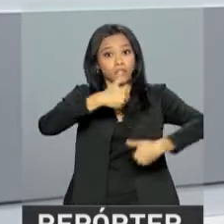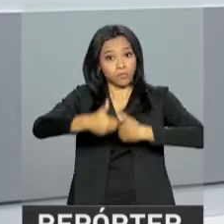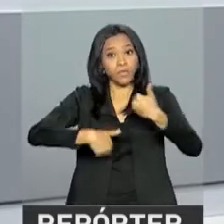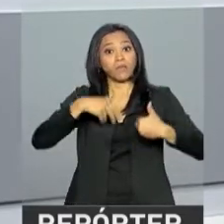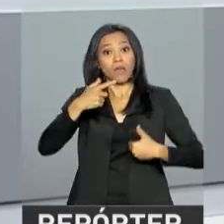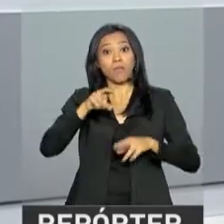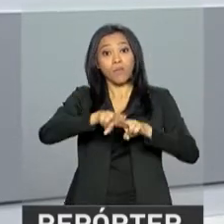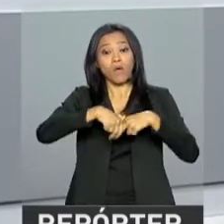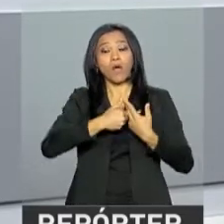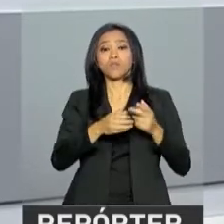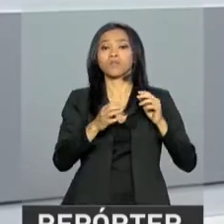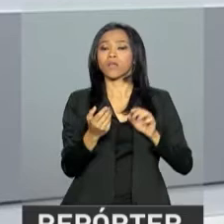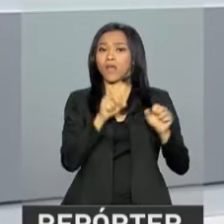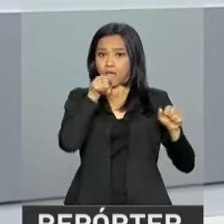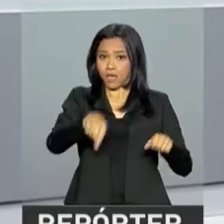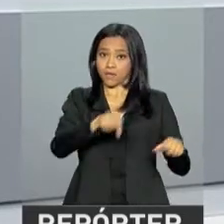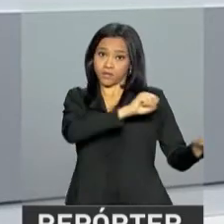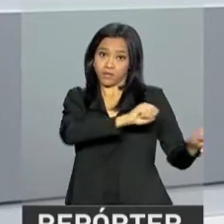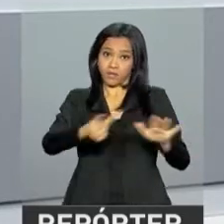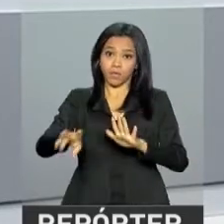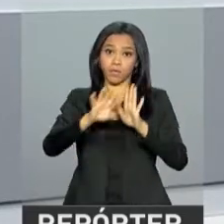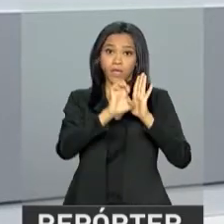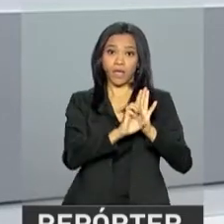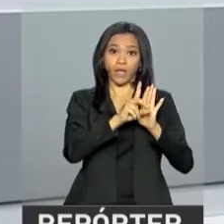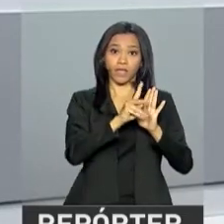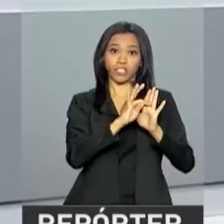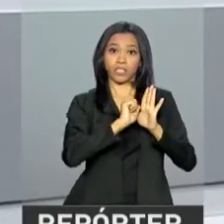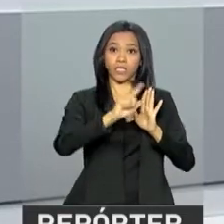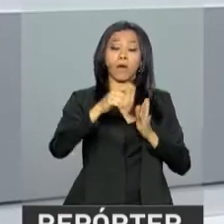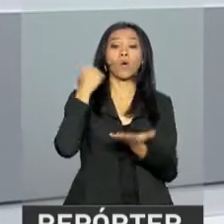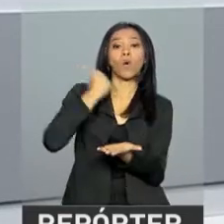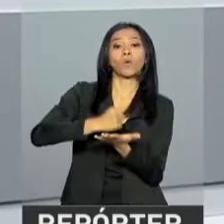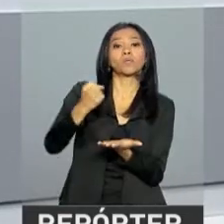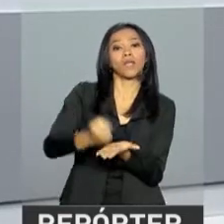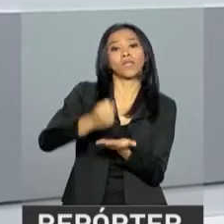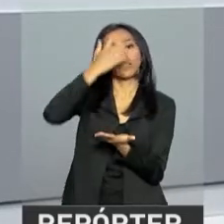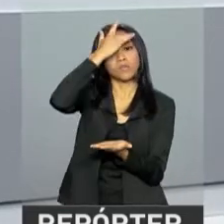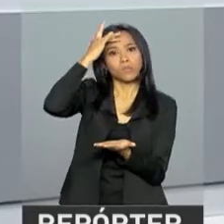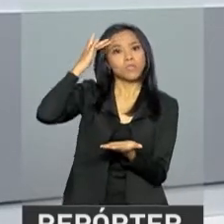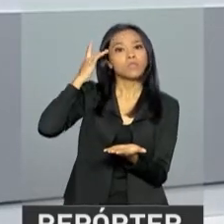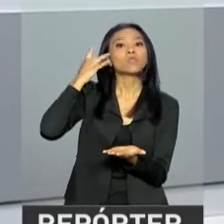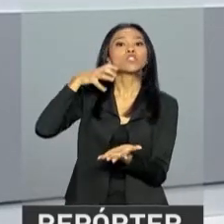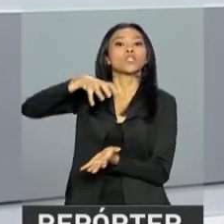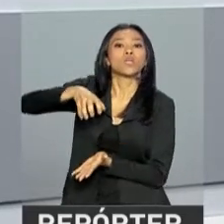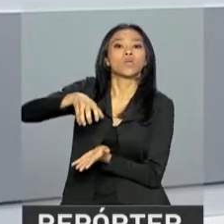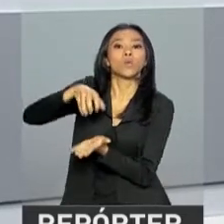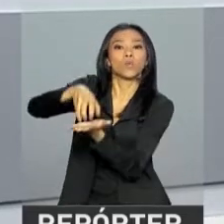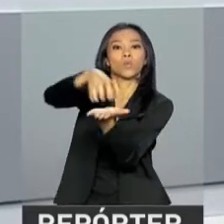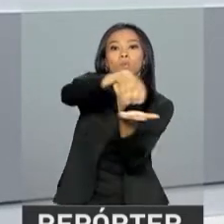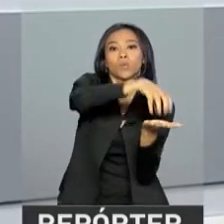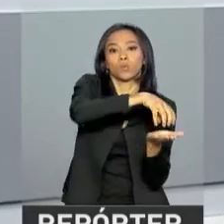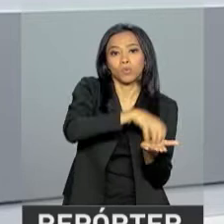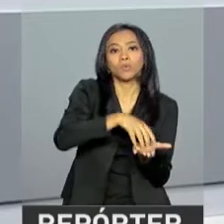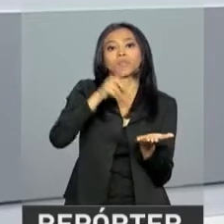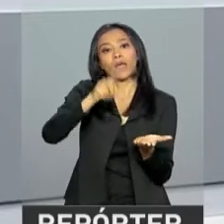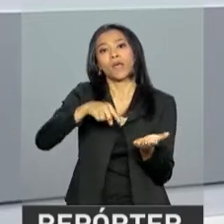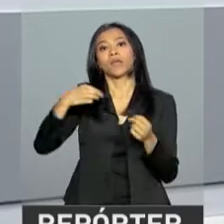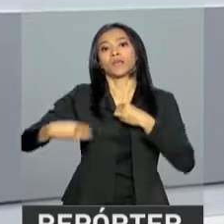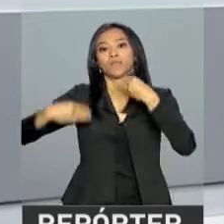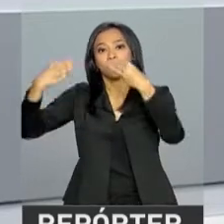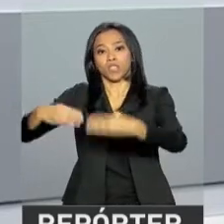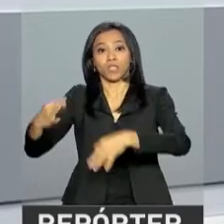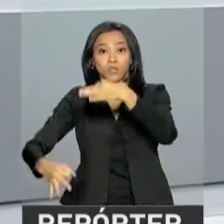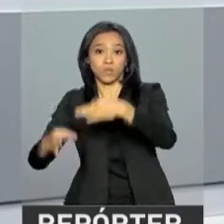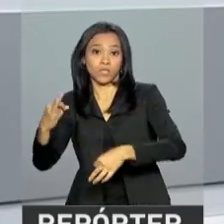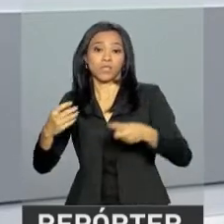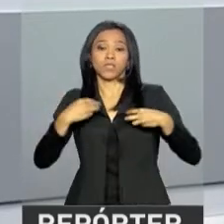lançado esta semana para contratação de vagas em comunidades terapêuticas a iniciativa dos ministérios da justiça da saúde e do